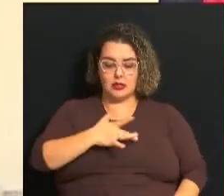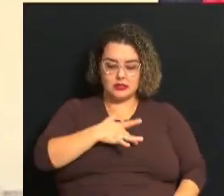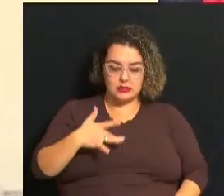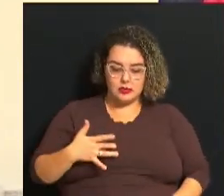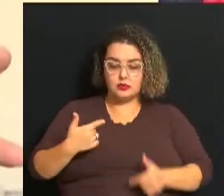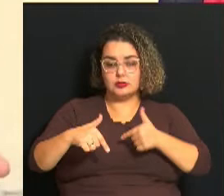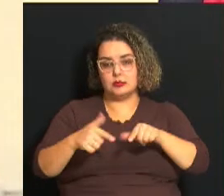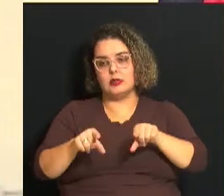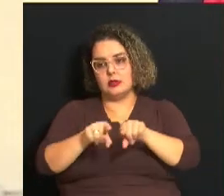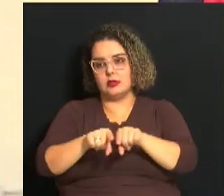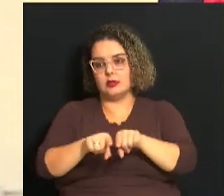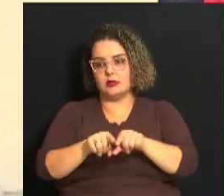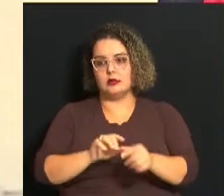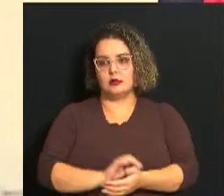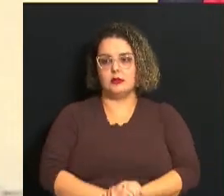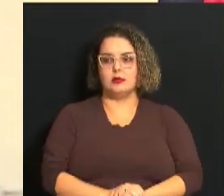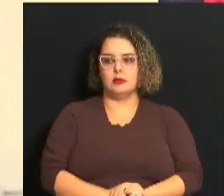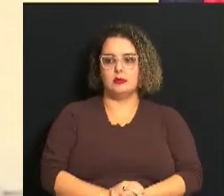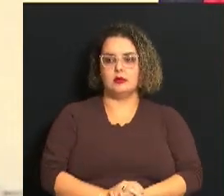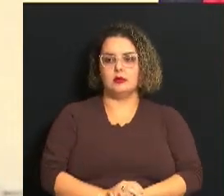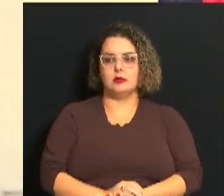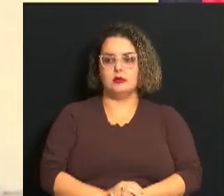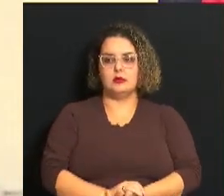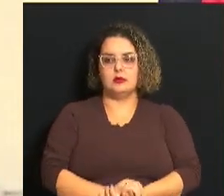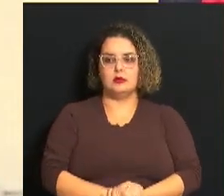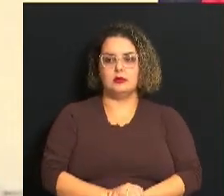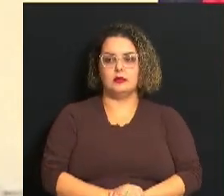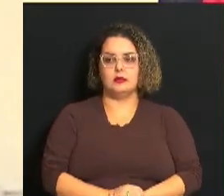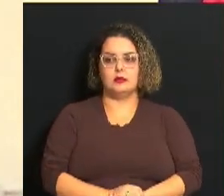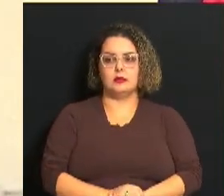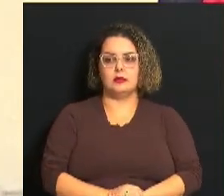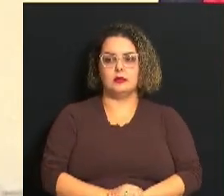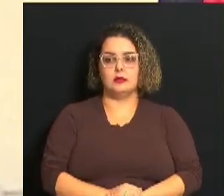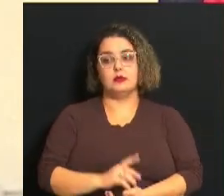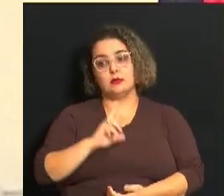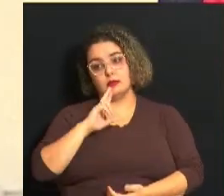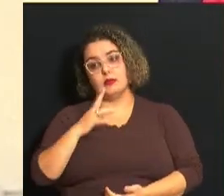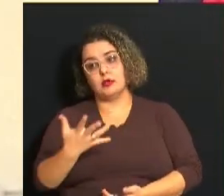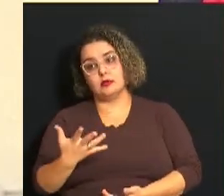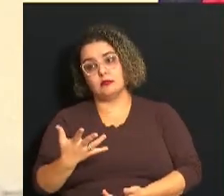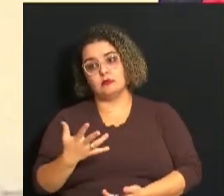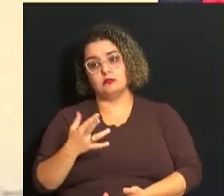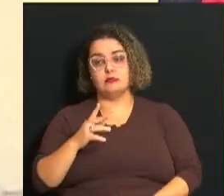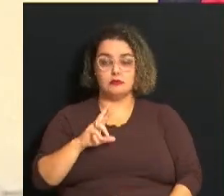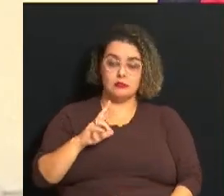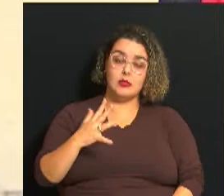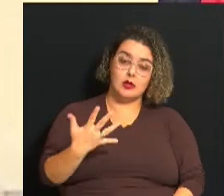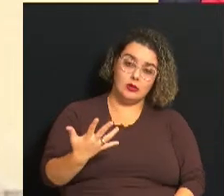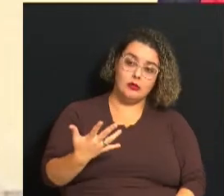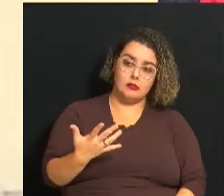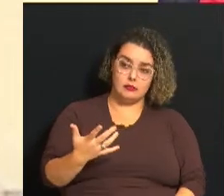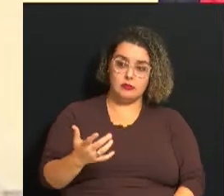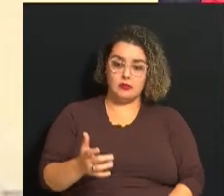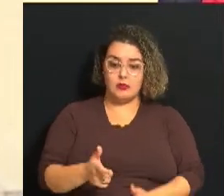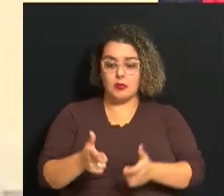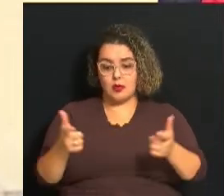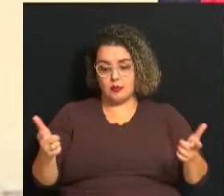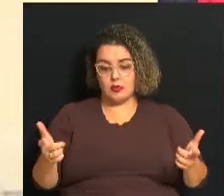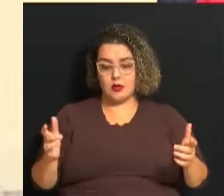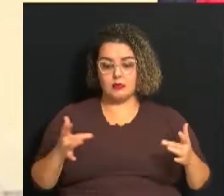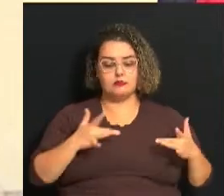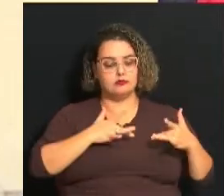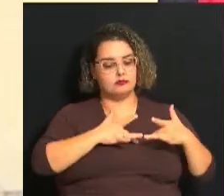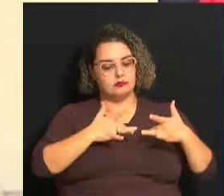em nem consonant resposta a solução também seria o aumento dos laços de